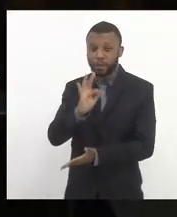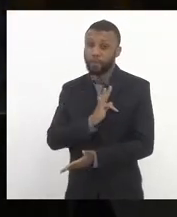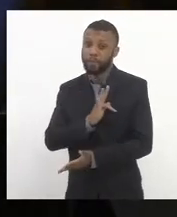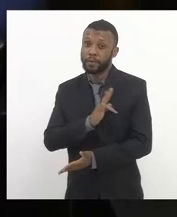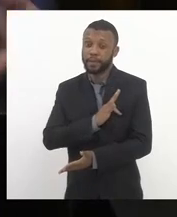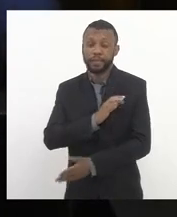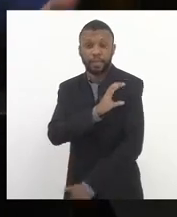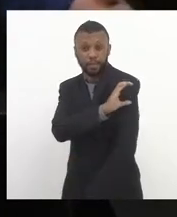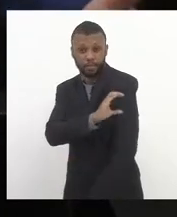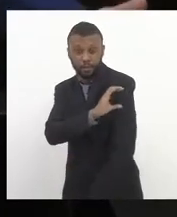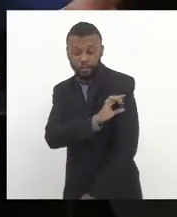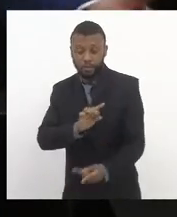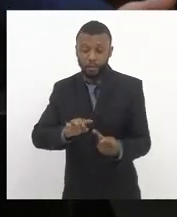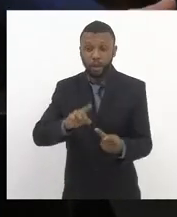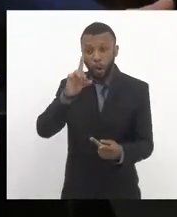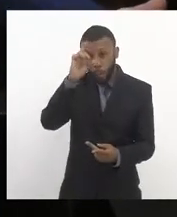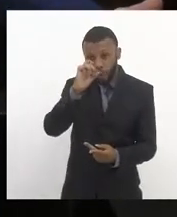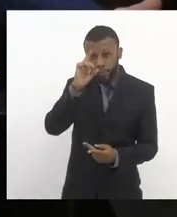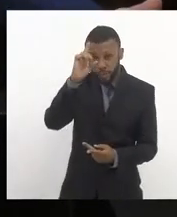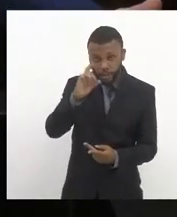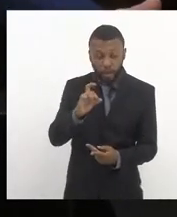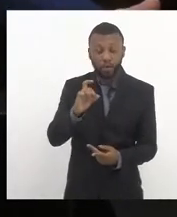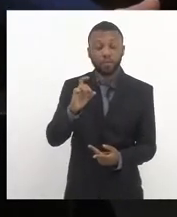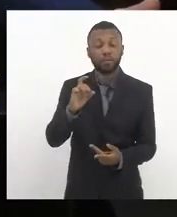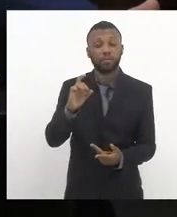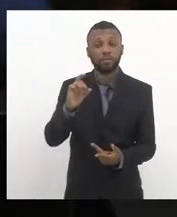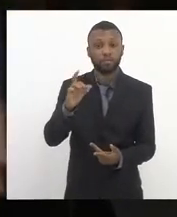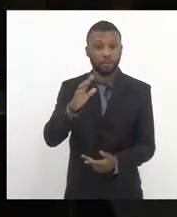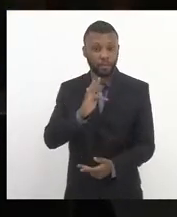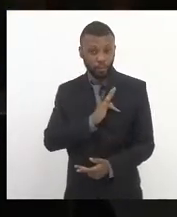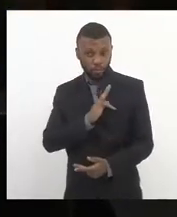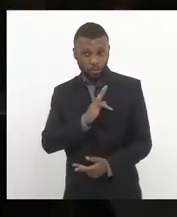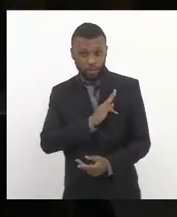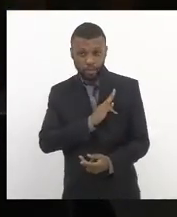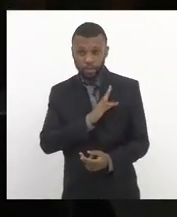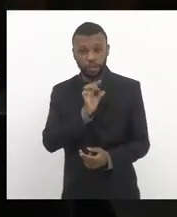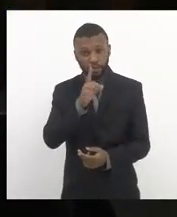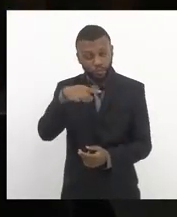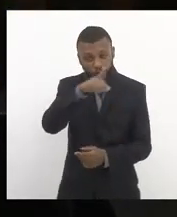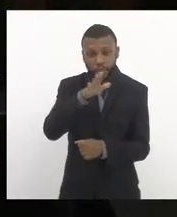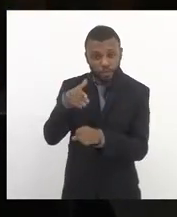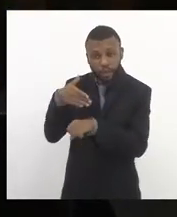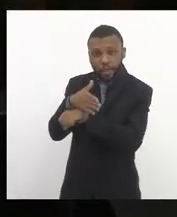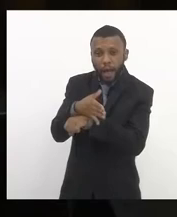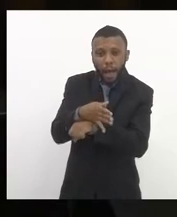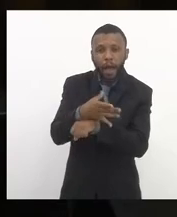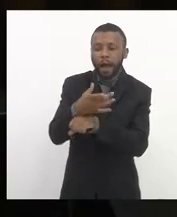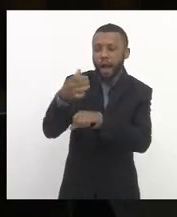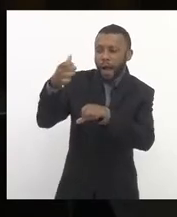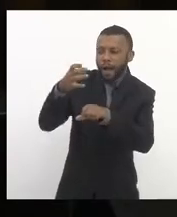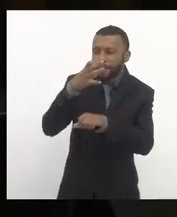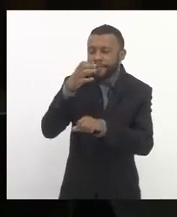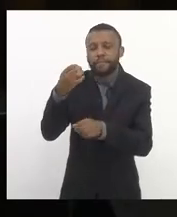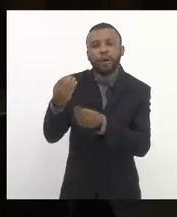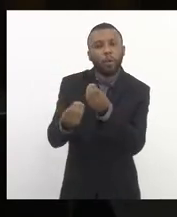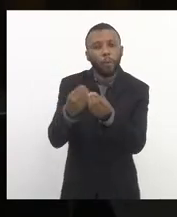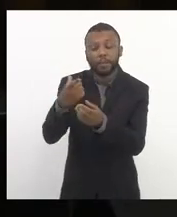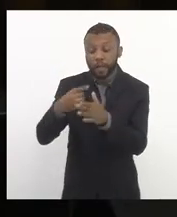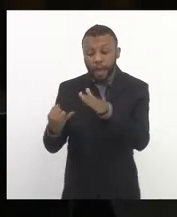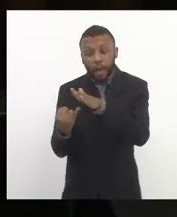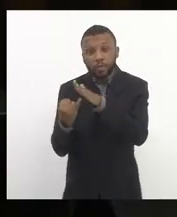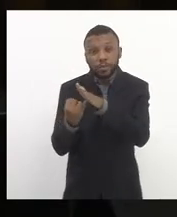o HCPM e o HCPM NIT. É só adentrar essas instituições médicas da Polícia